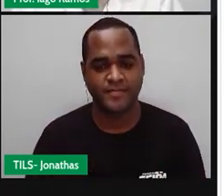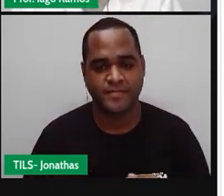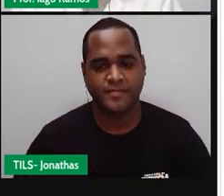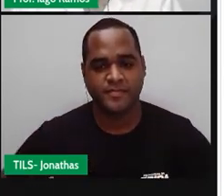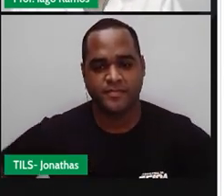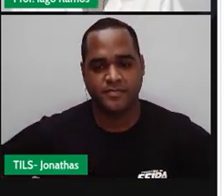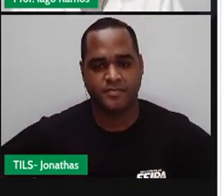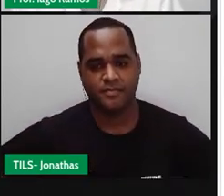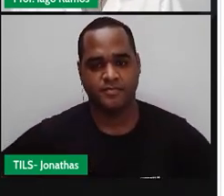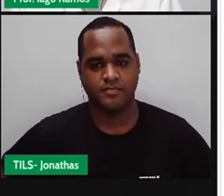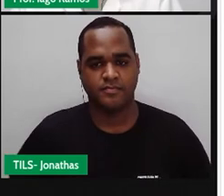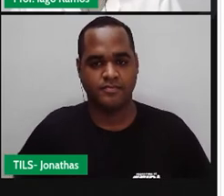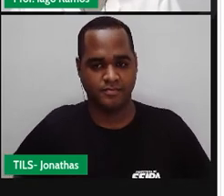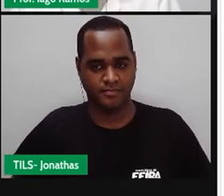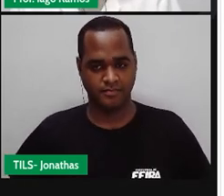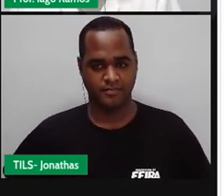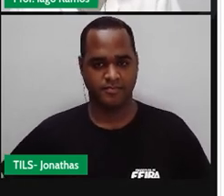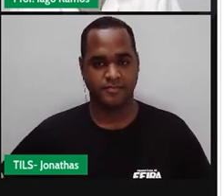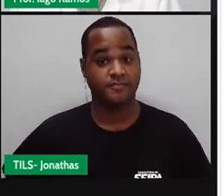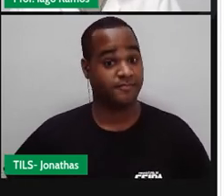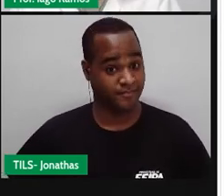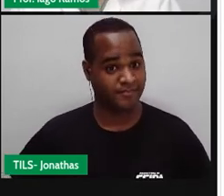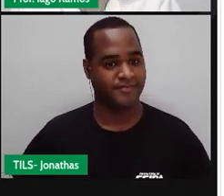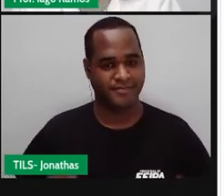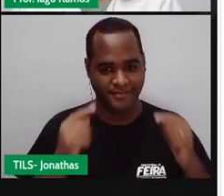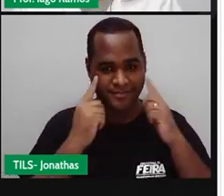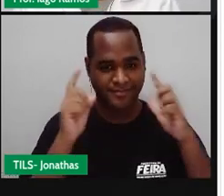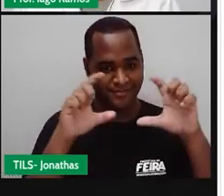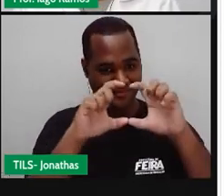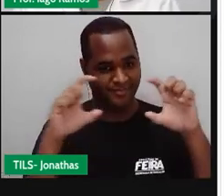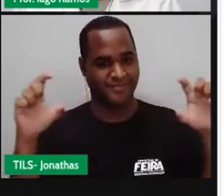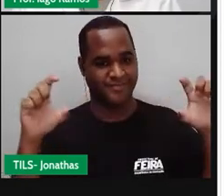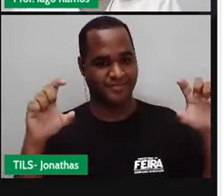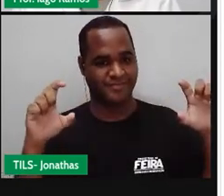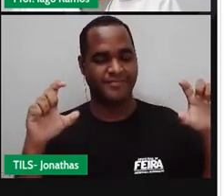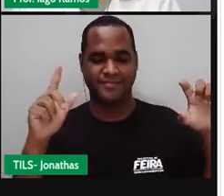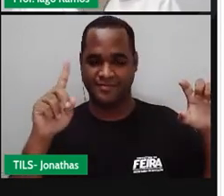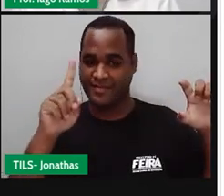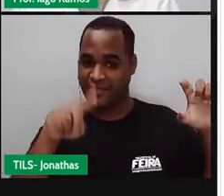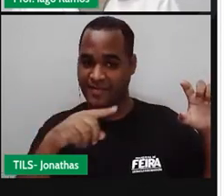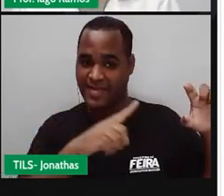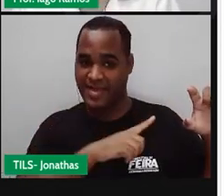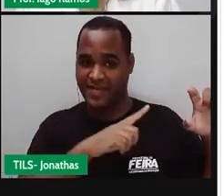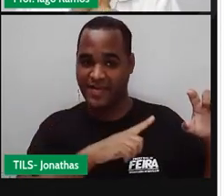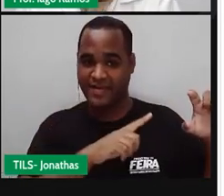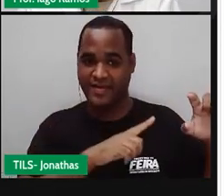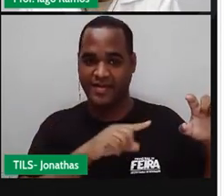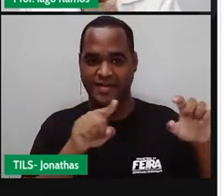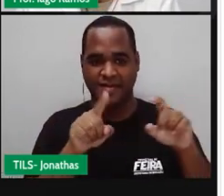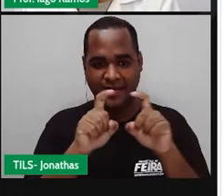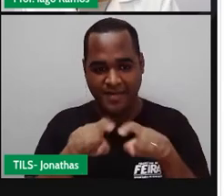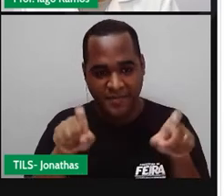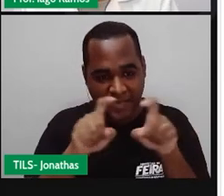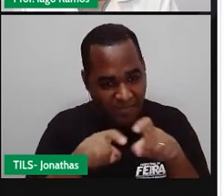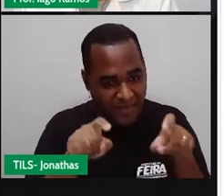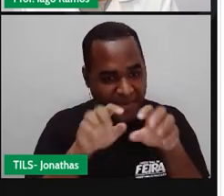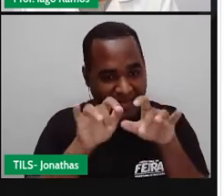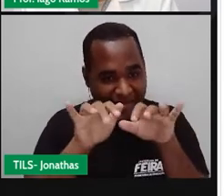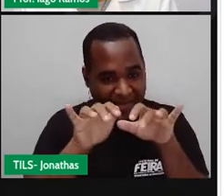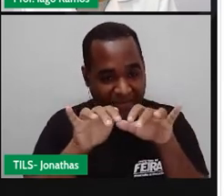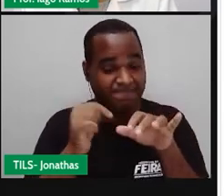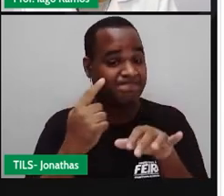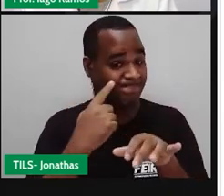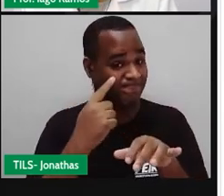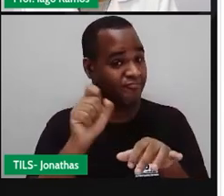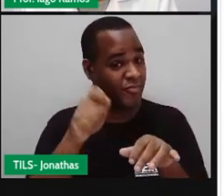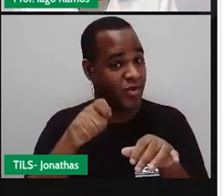e essa situação tem ali uma tirinha né que tá disponível naquele link que está logo ali em